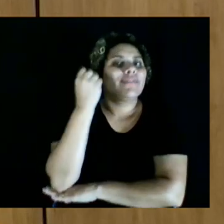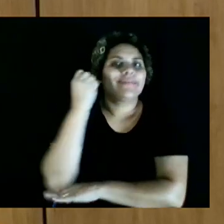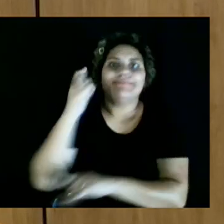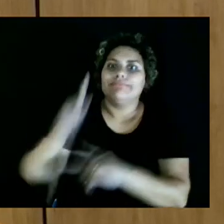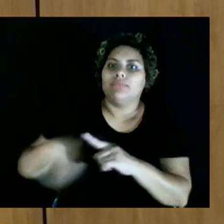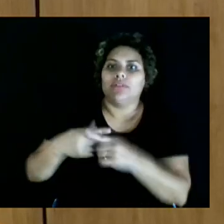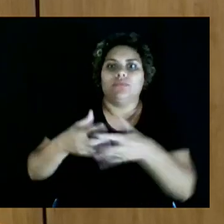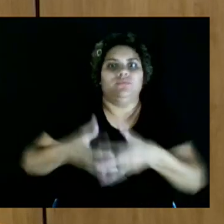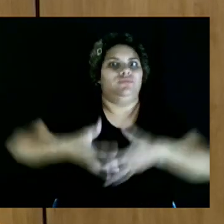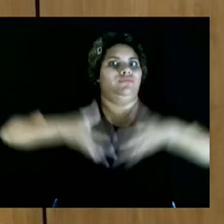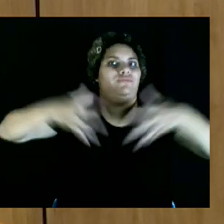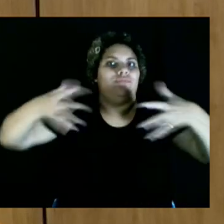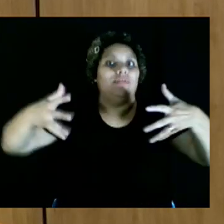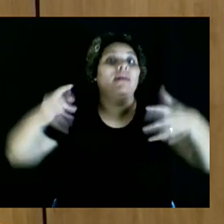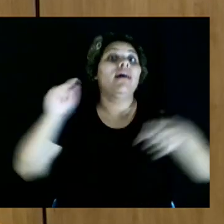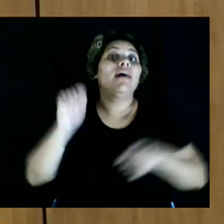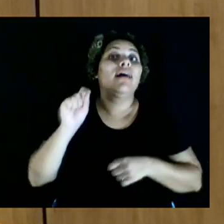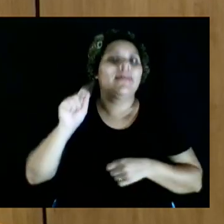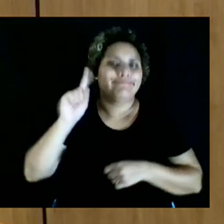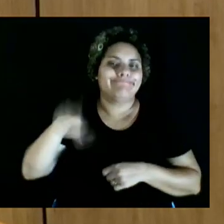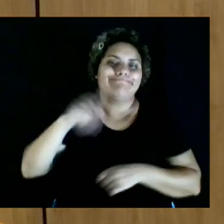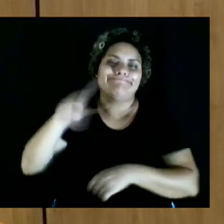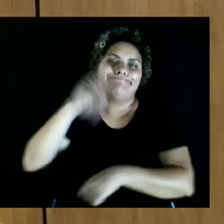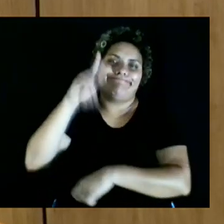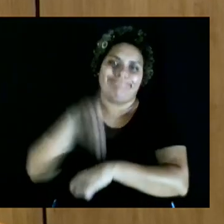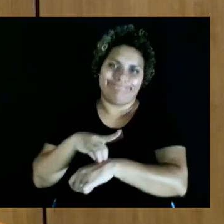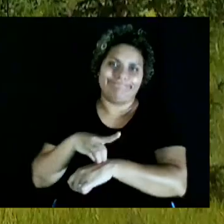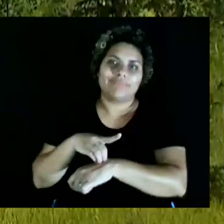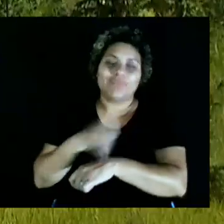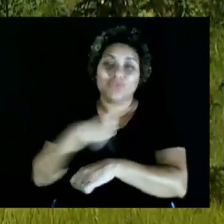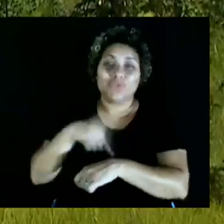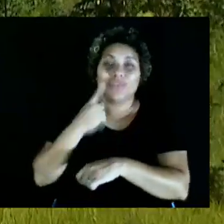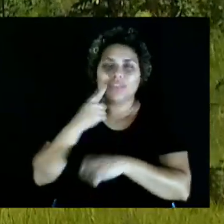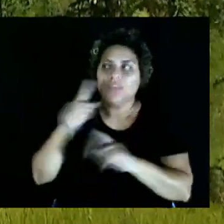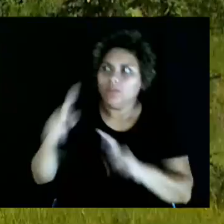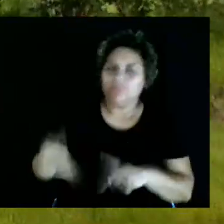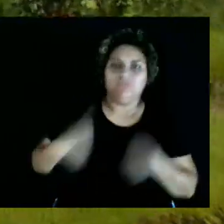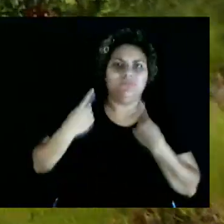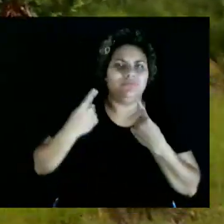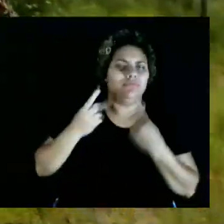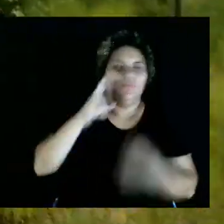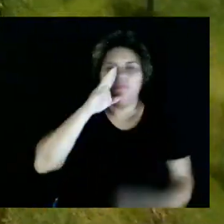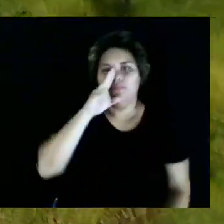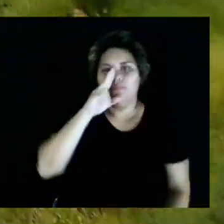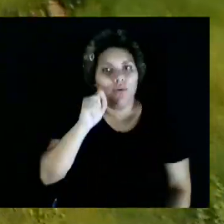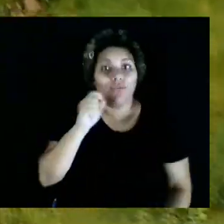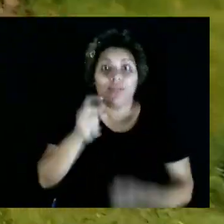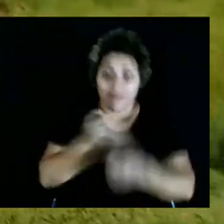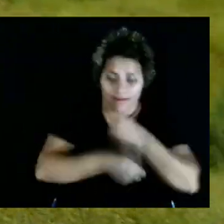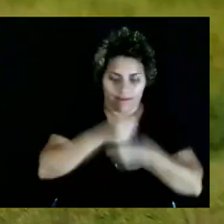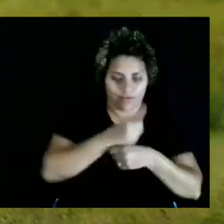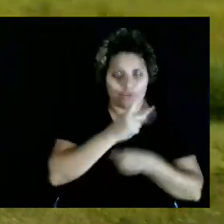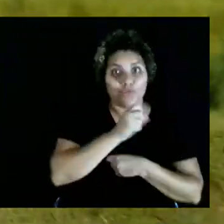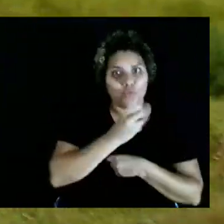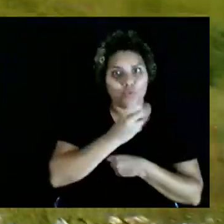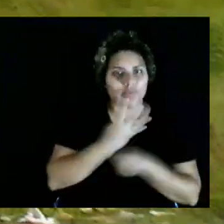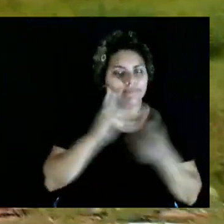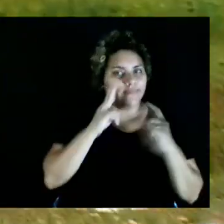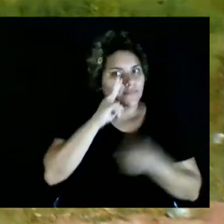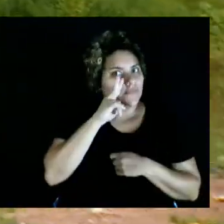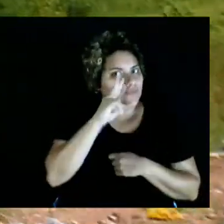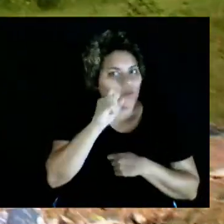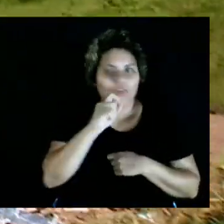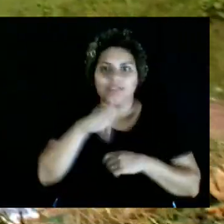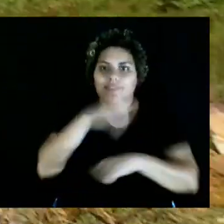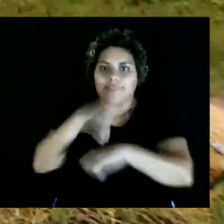é a dengue, Nós enfrentamos uma das piores epidemias da nossa cidade no ano passado, então a nossa preocupação também é